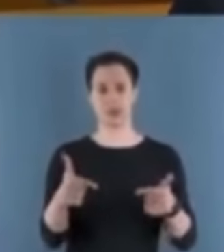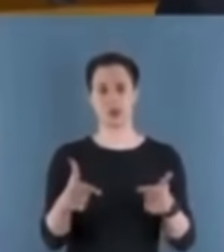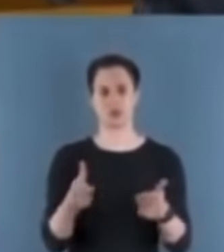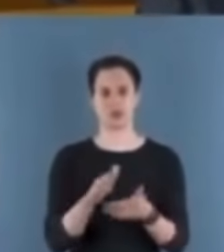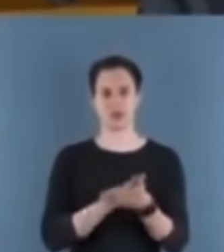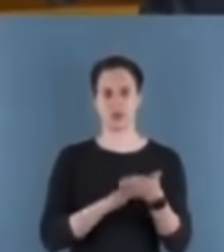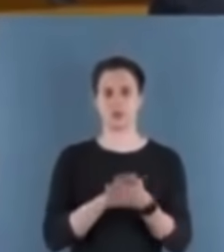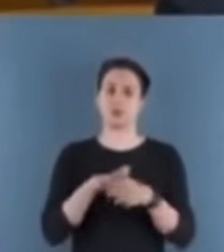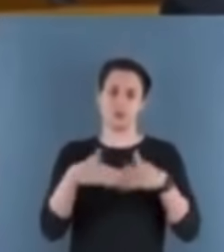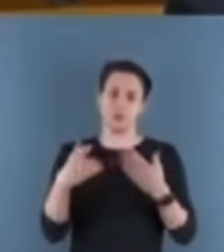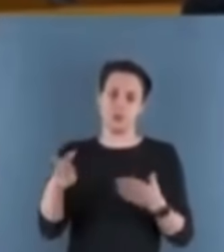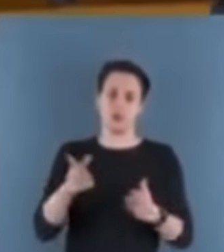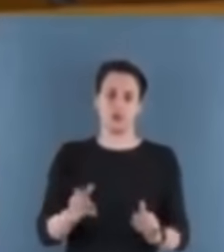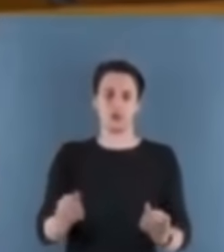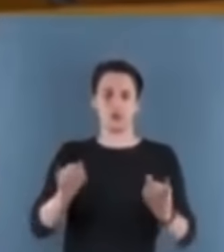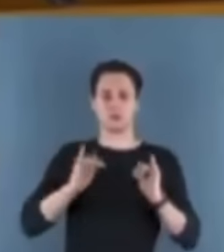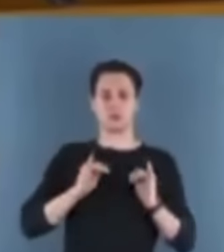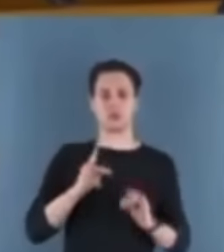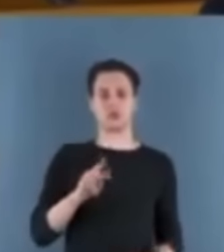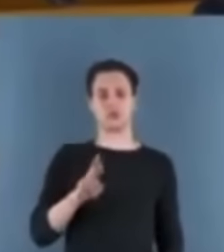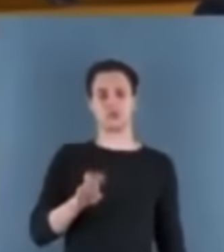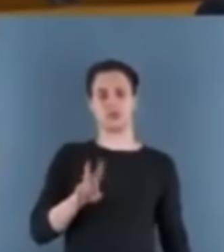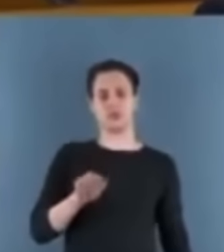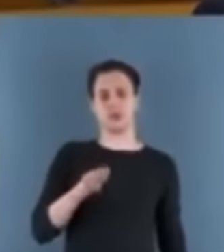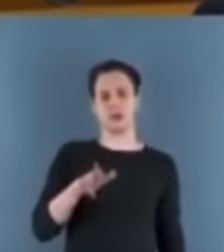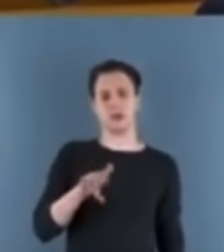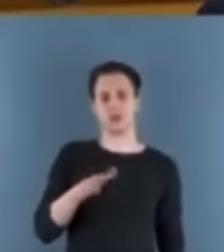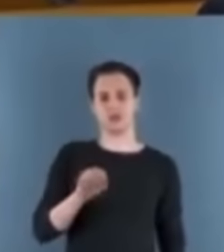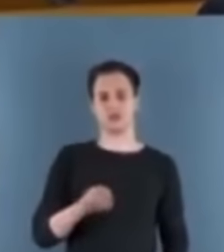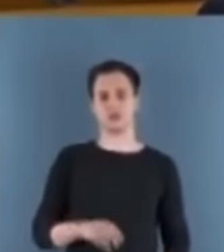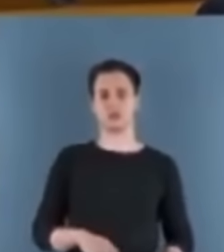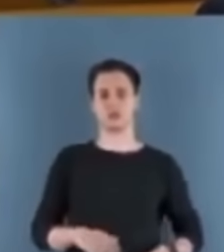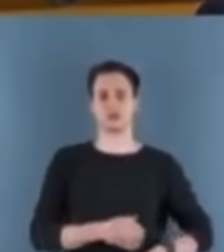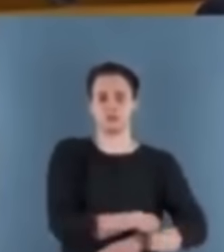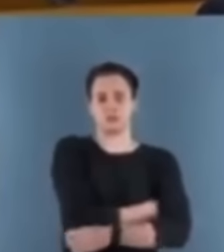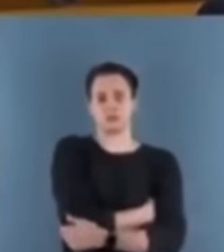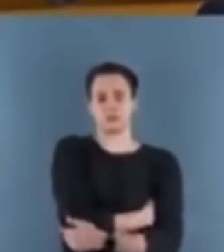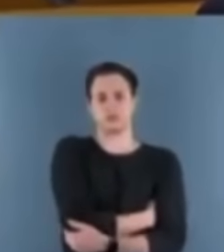Portanto, prevaricou. Segundo crime, prevaricação.